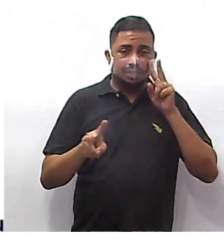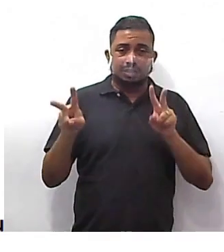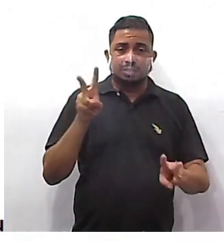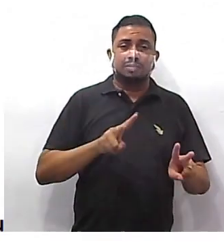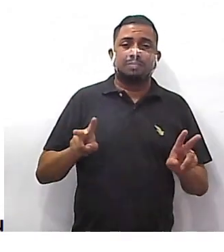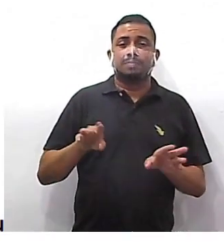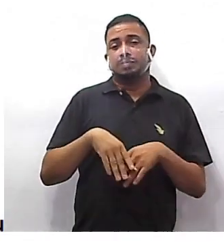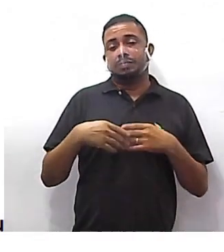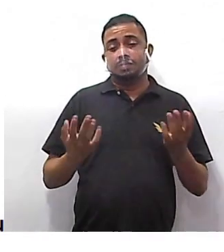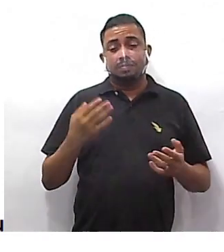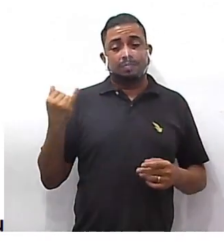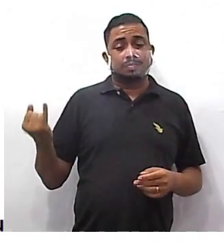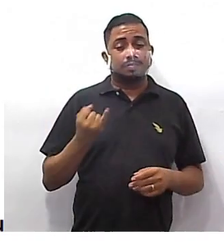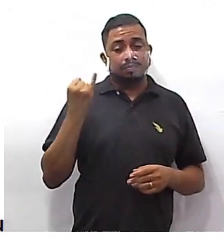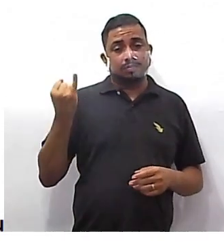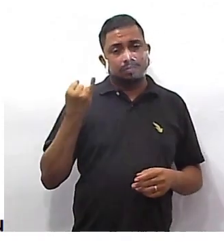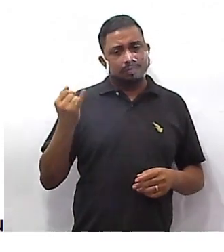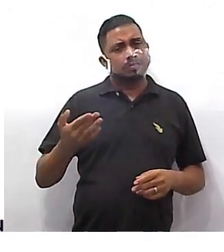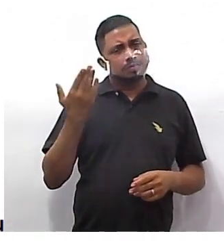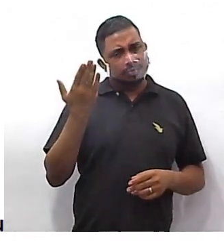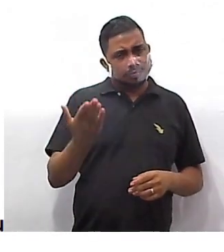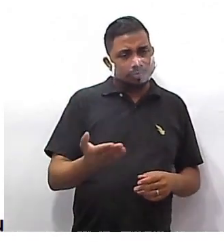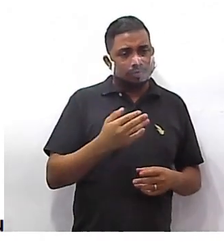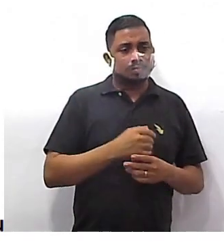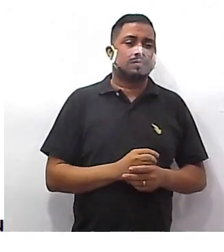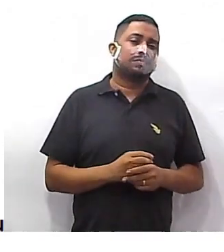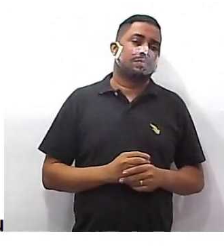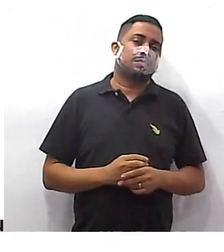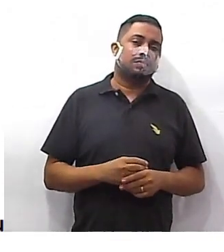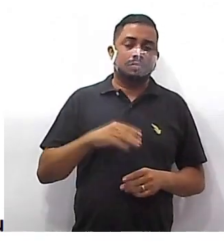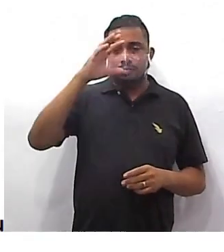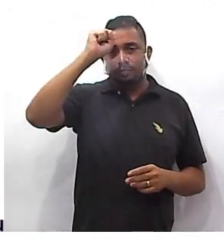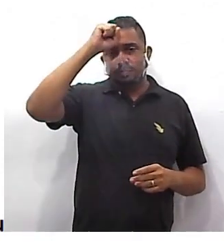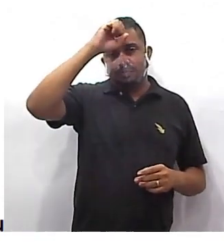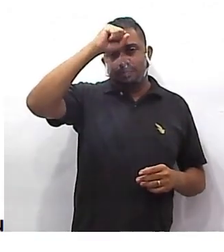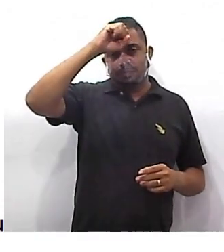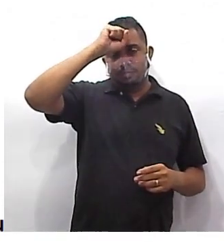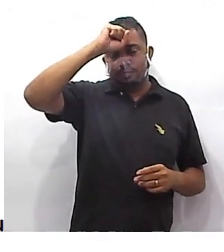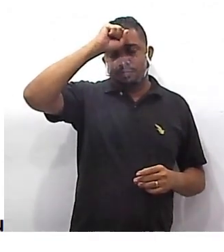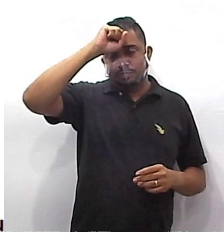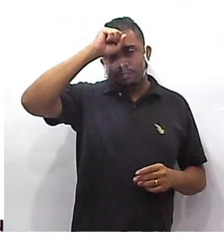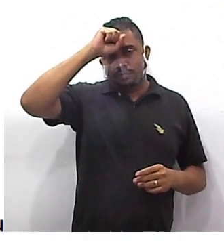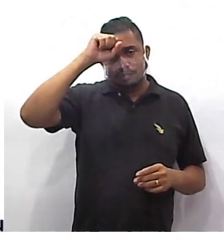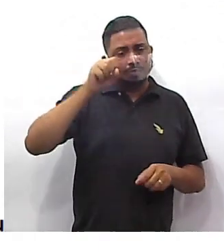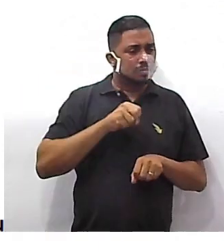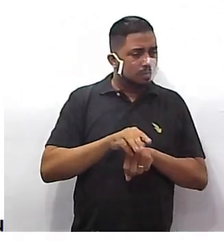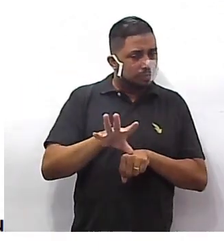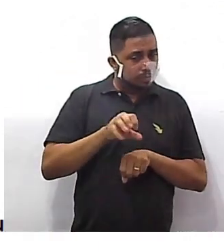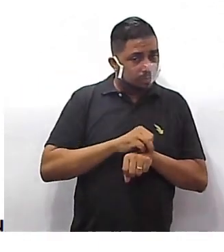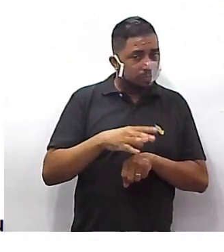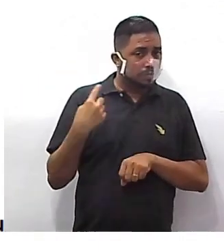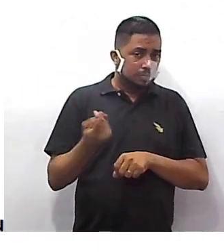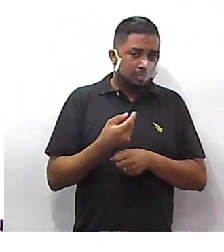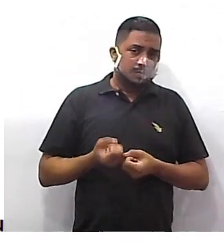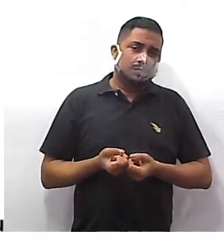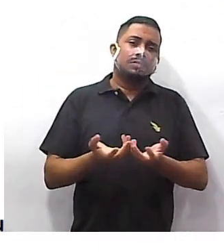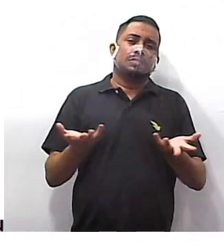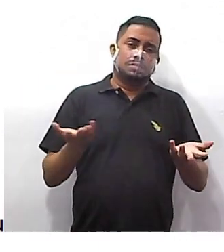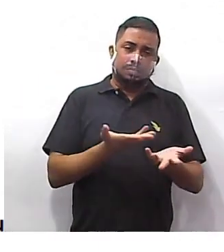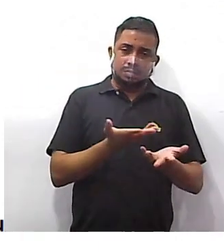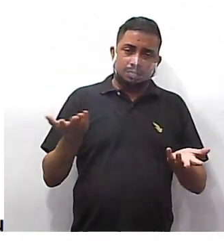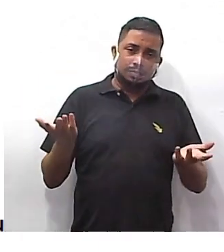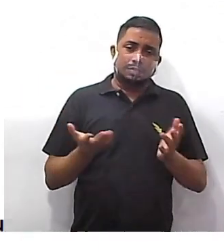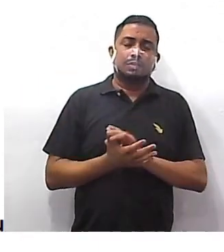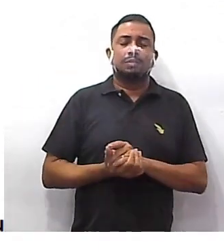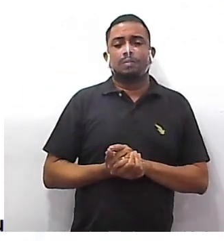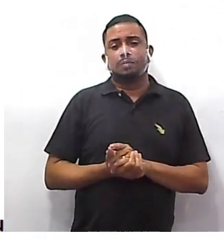é importantíssimo que vocês aprendam sobre essas dicas que nós estamos dando aqui, trazendo para